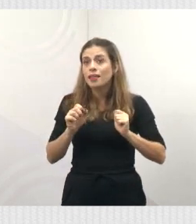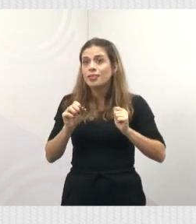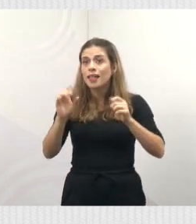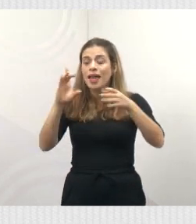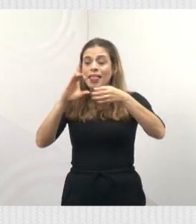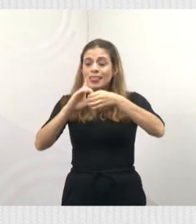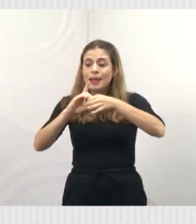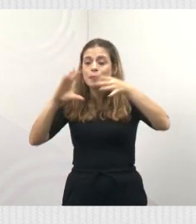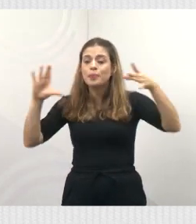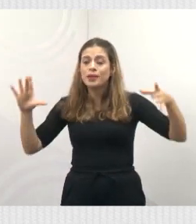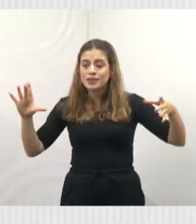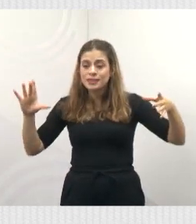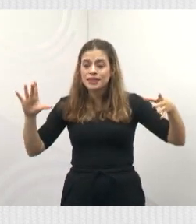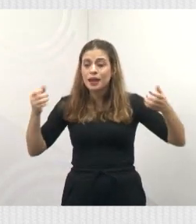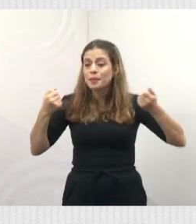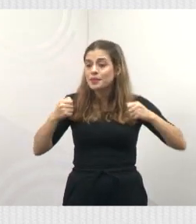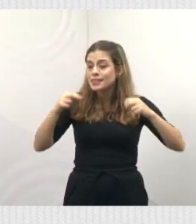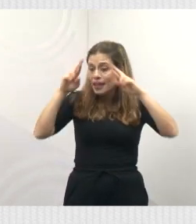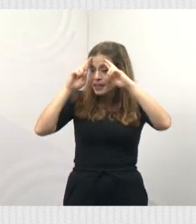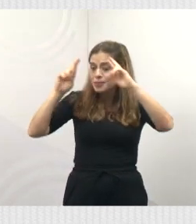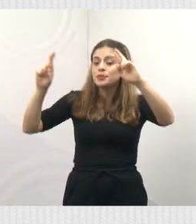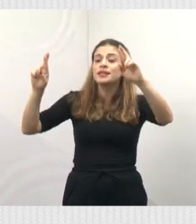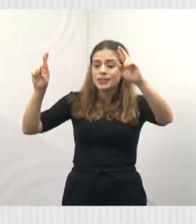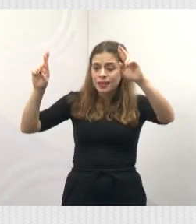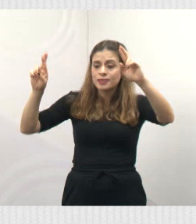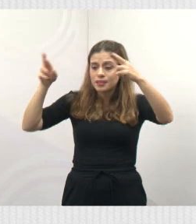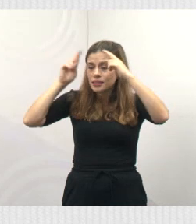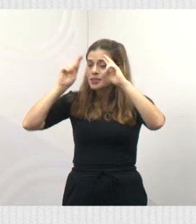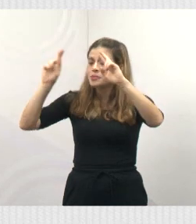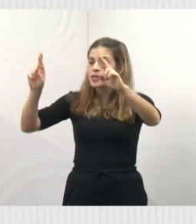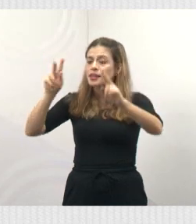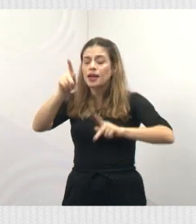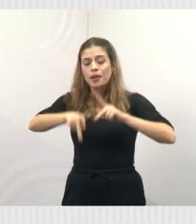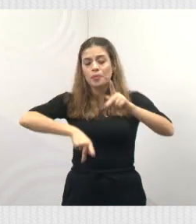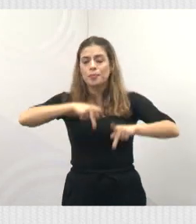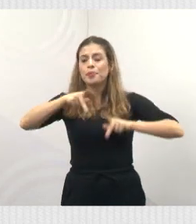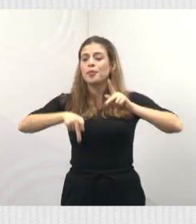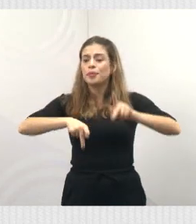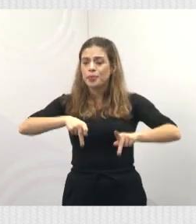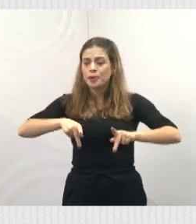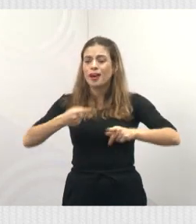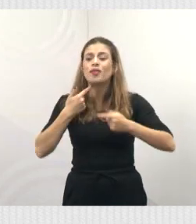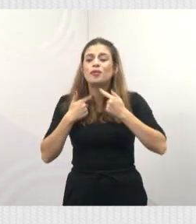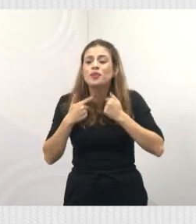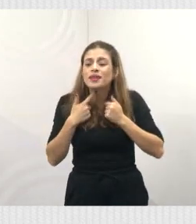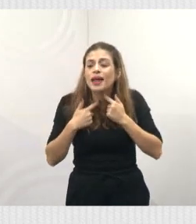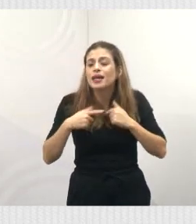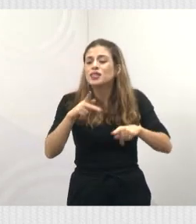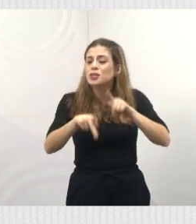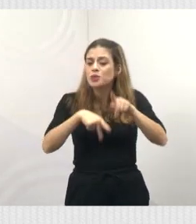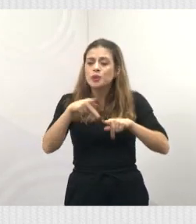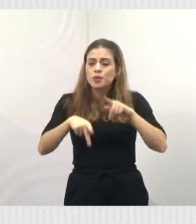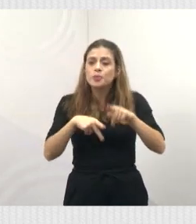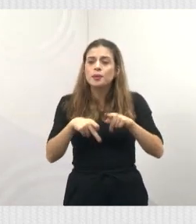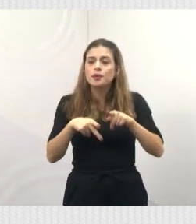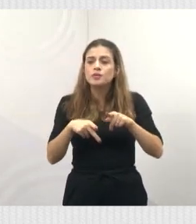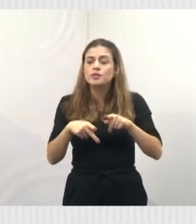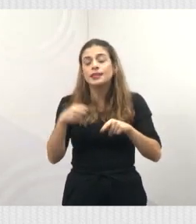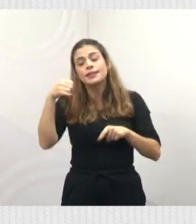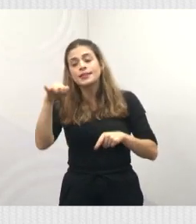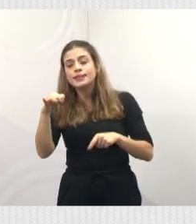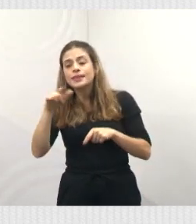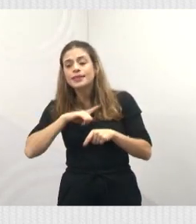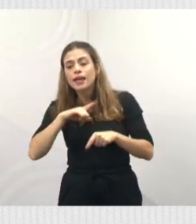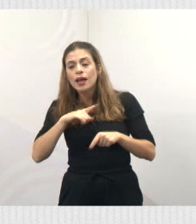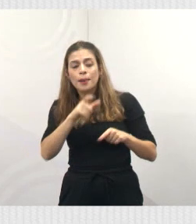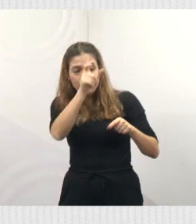é desrespeito à vontade popular, à soberania do voto. Isto é tirar daquele que foi eleito pelo povo o poder de